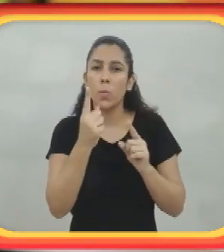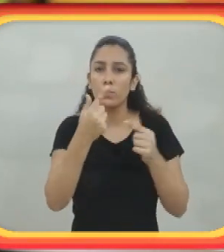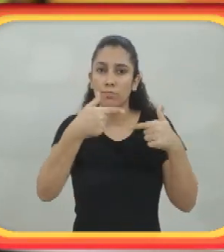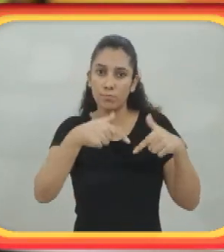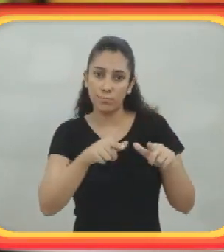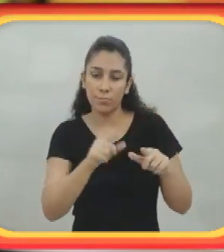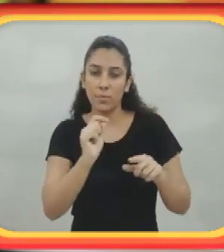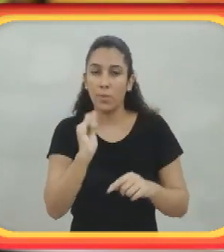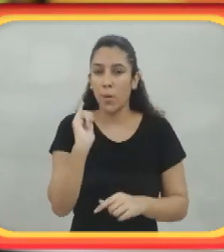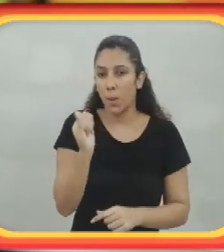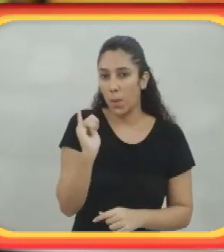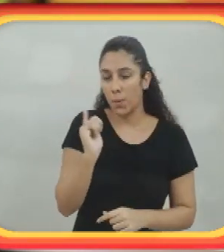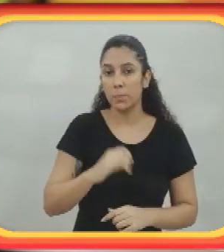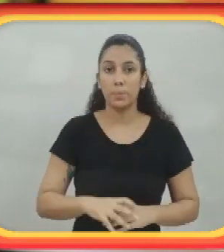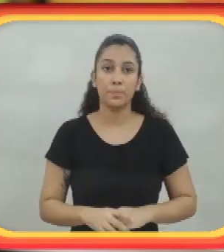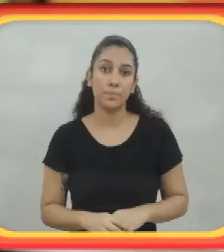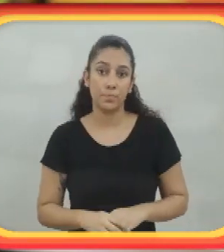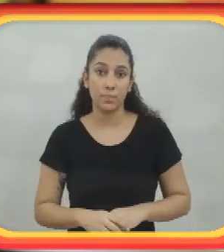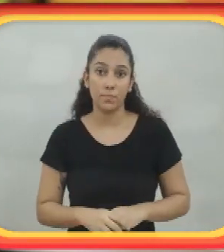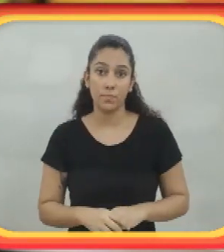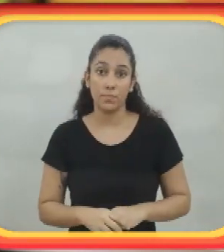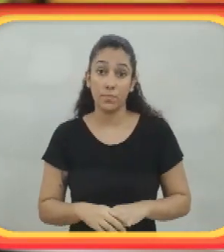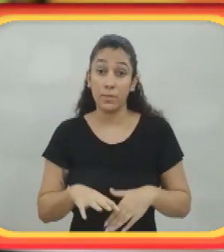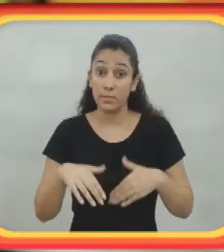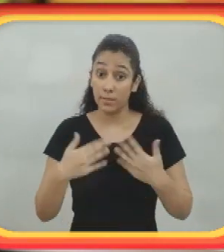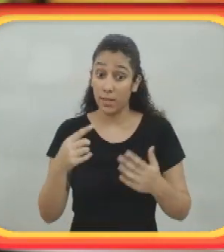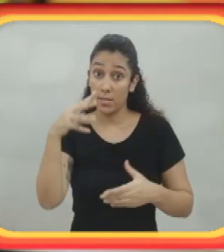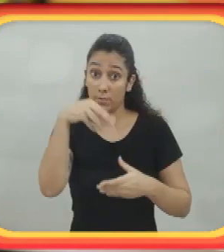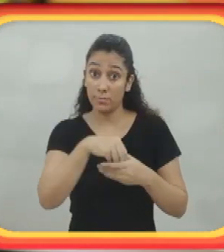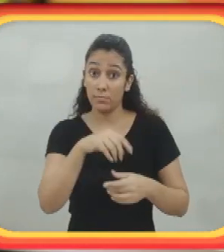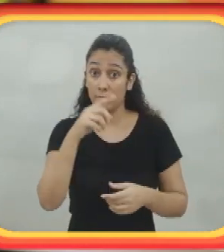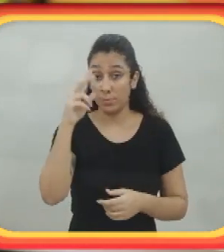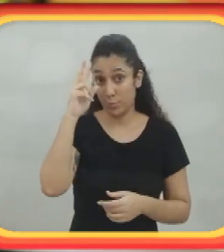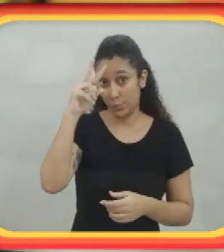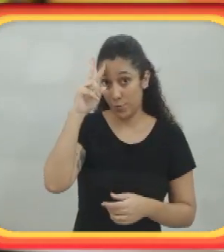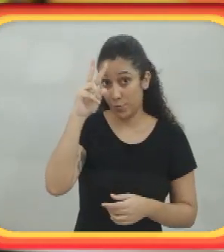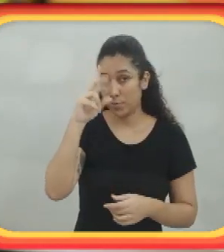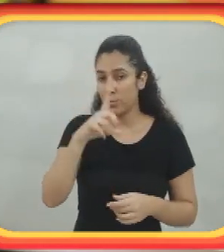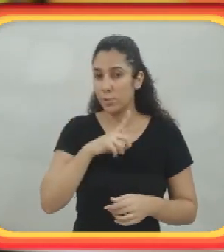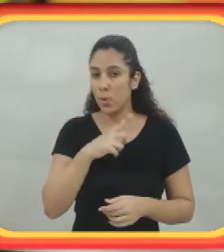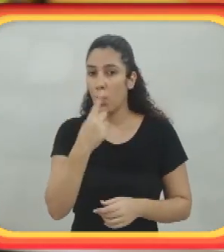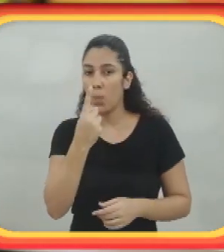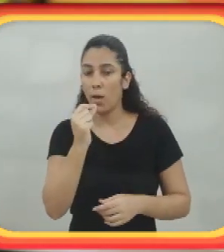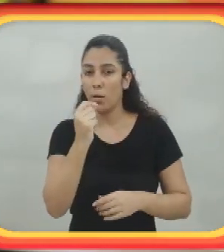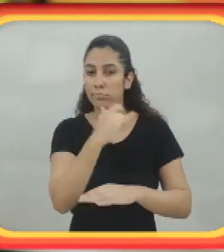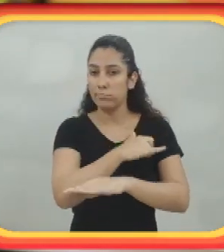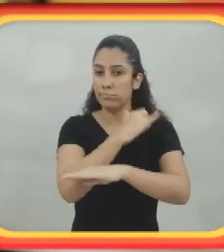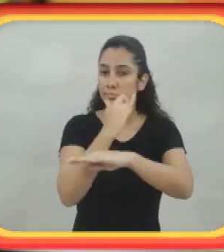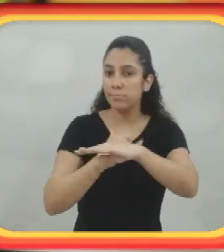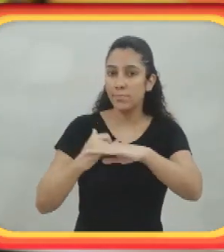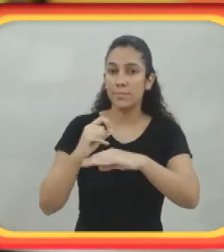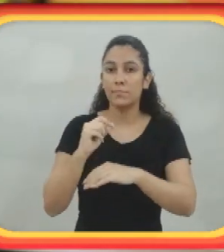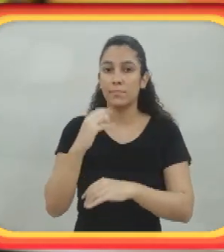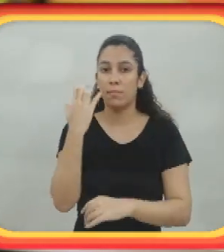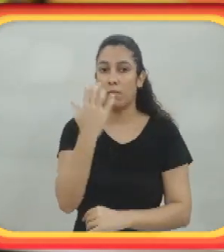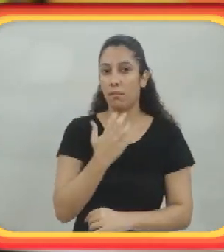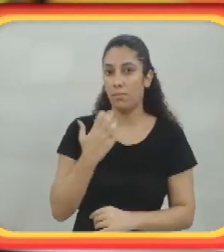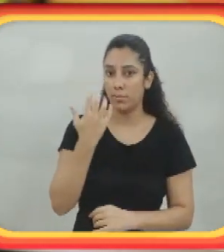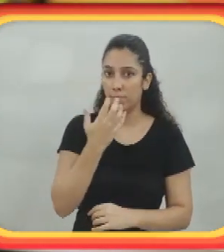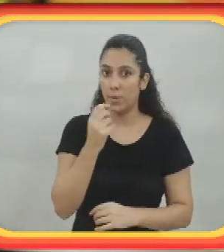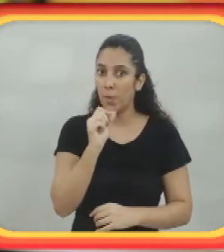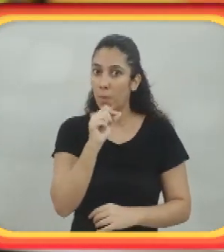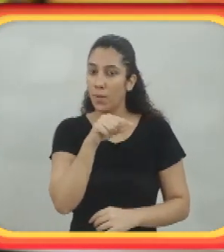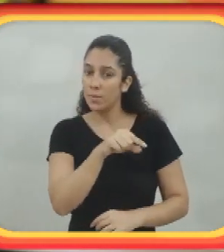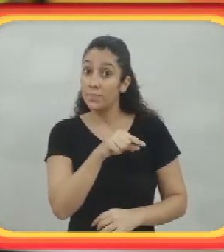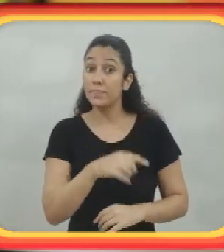vinha com um livrinho e uma fita cassete da história correspondente. E no meio de todas as histórias